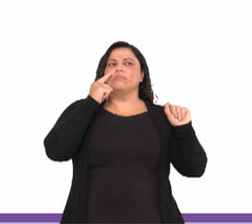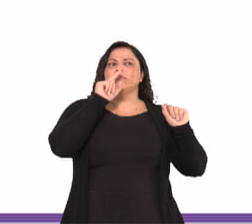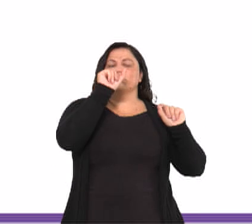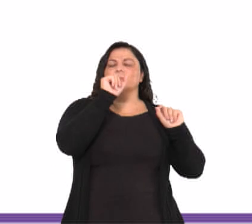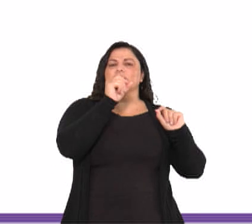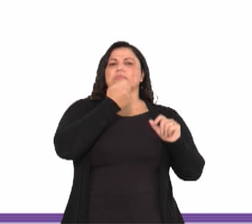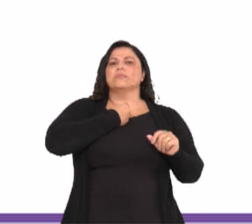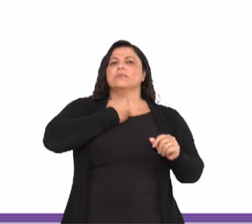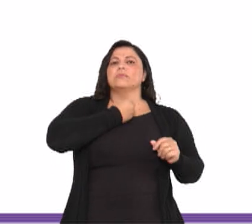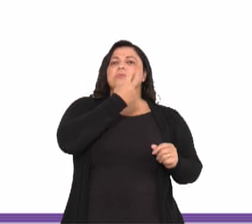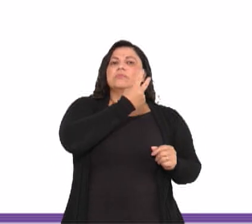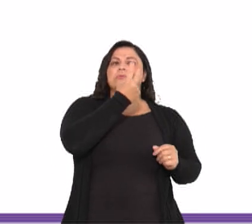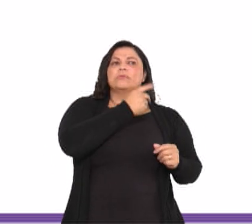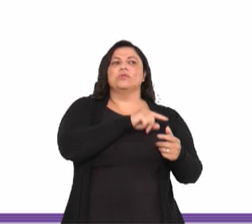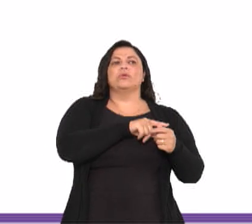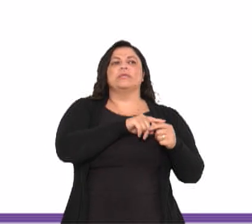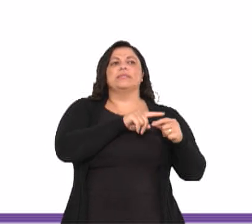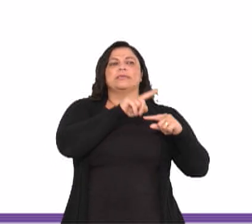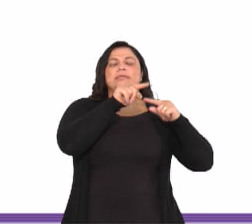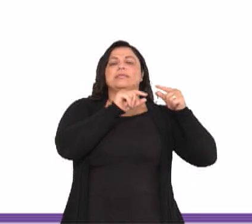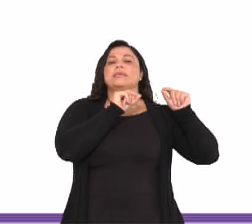2, percebemos que a correta